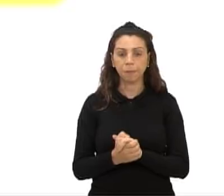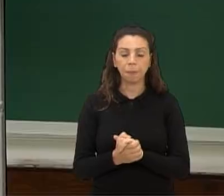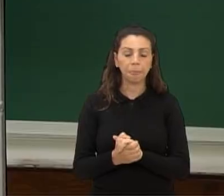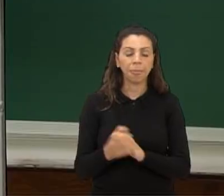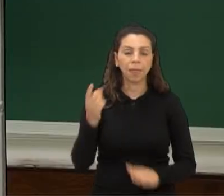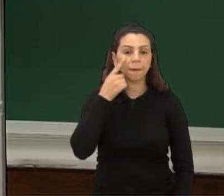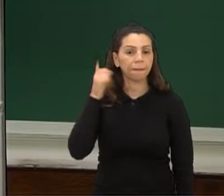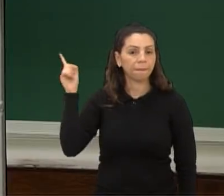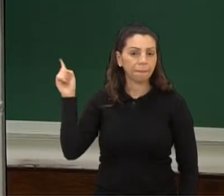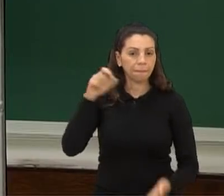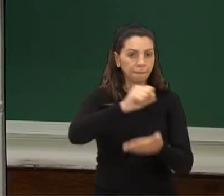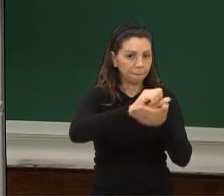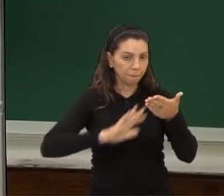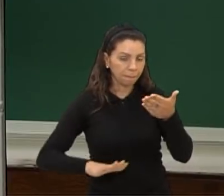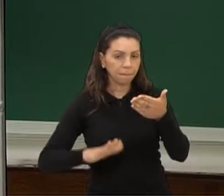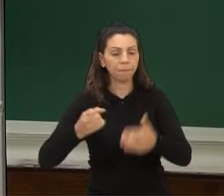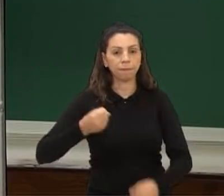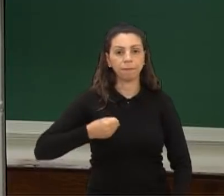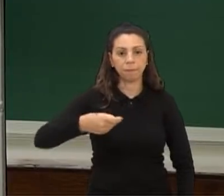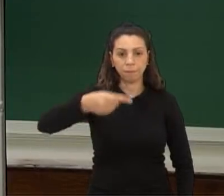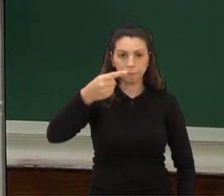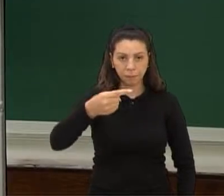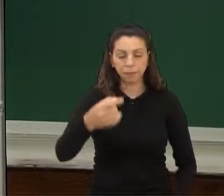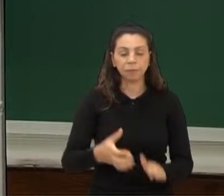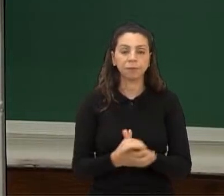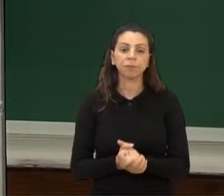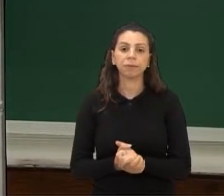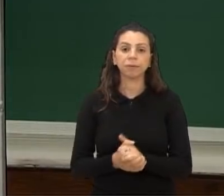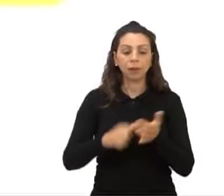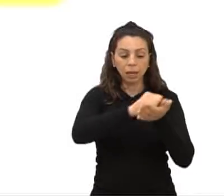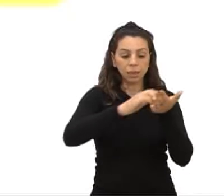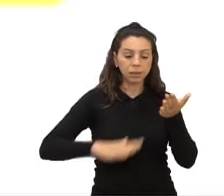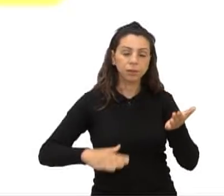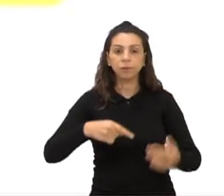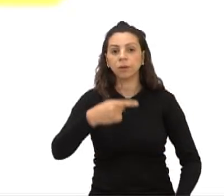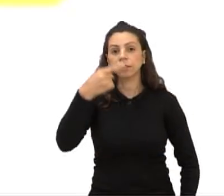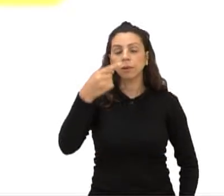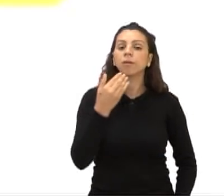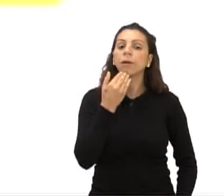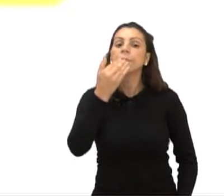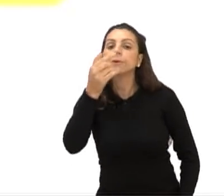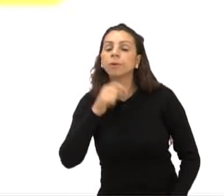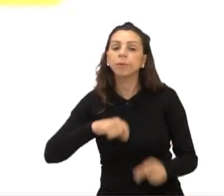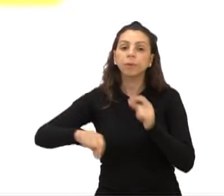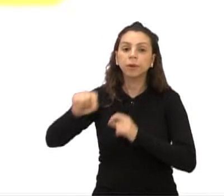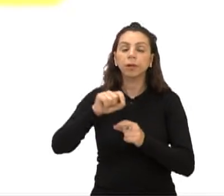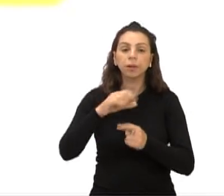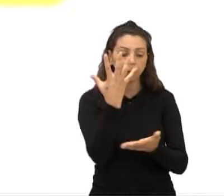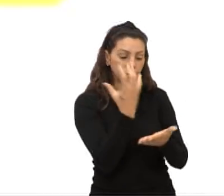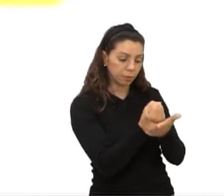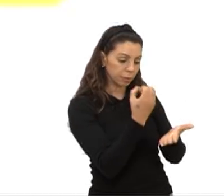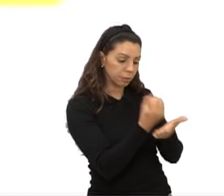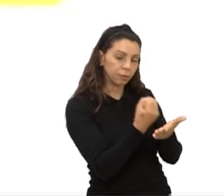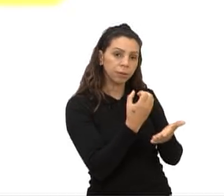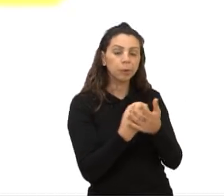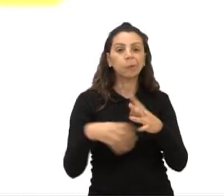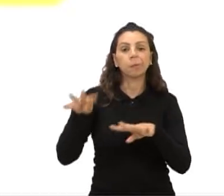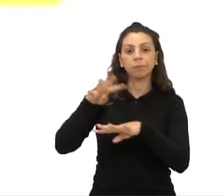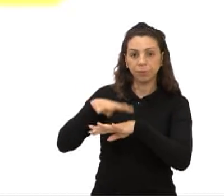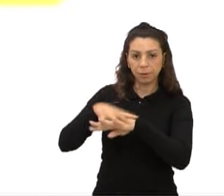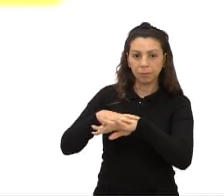massa do pote será dada pela diferença da massa total menos a quantidade de azeite,